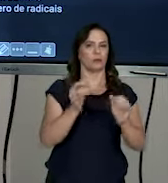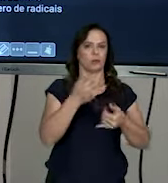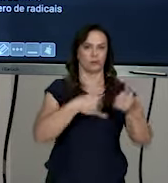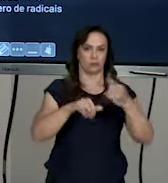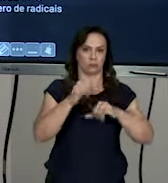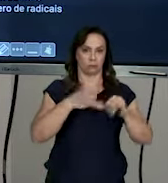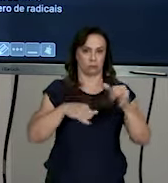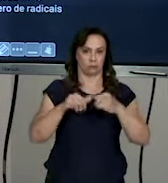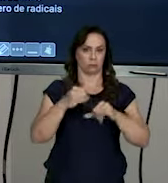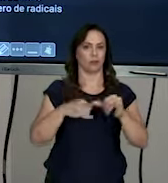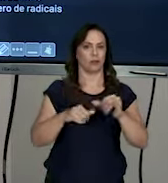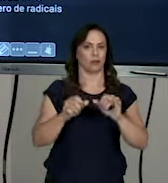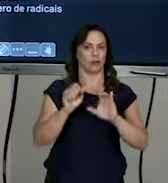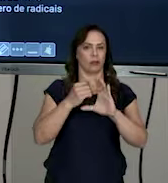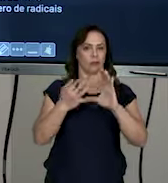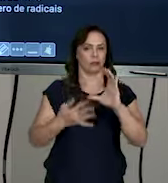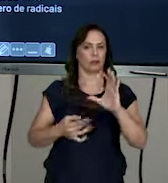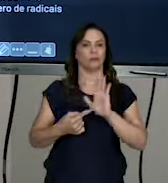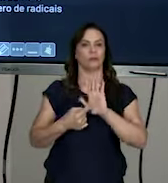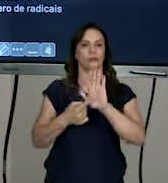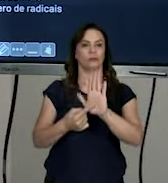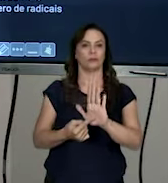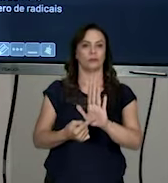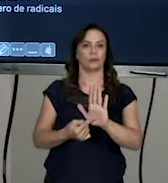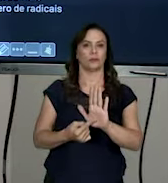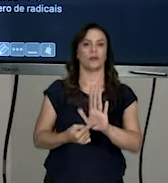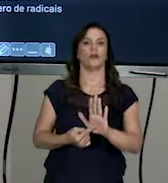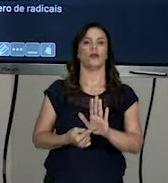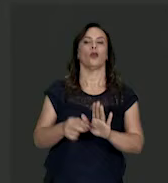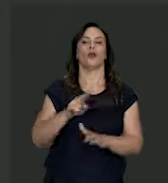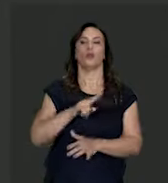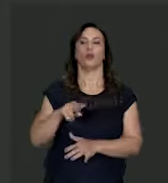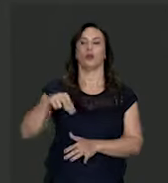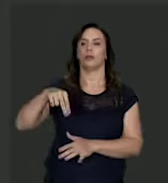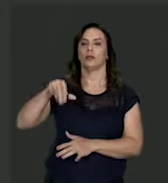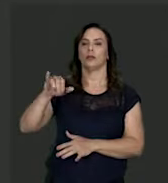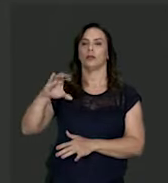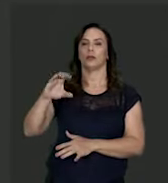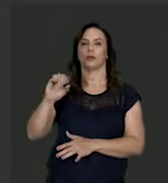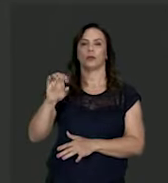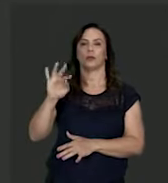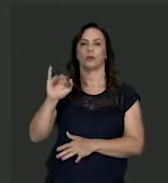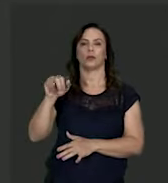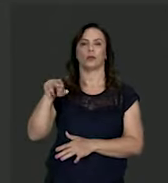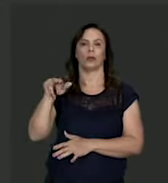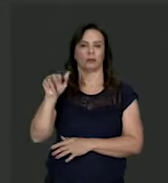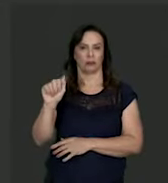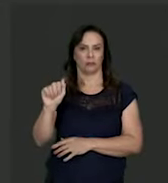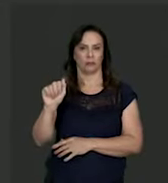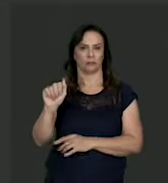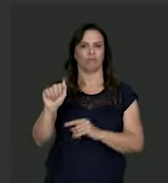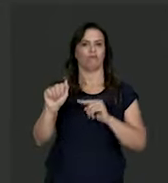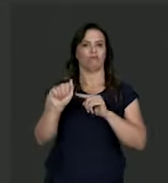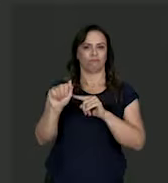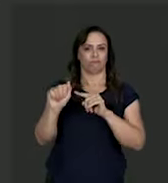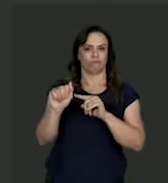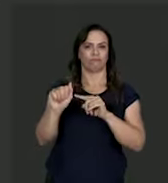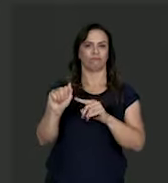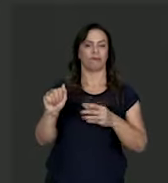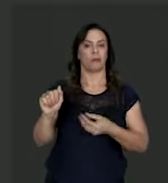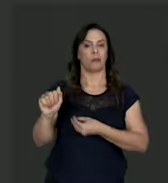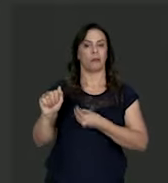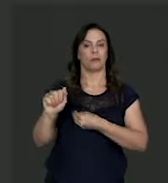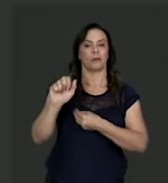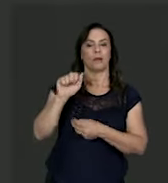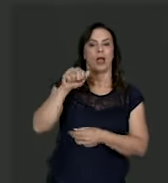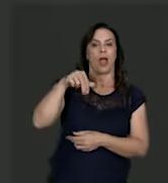caracterizá-la quimicamente, tá? A nicotina é a substância que tem o grupo funcional amina. Amina,